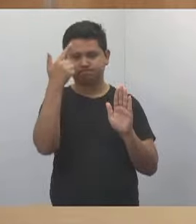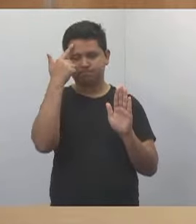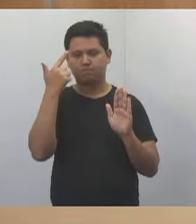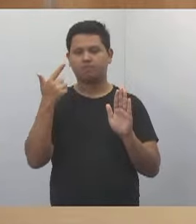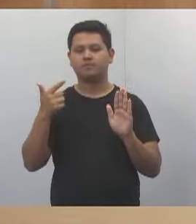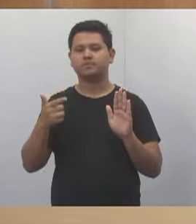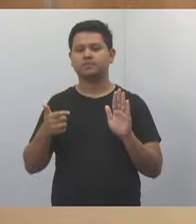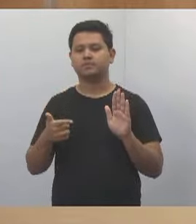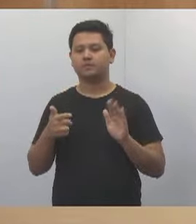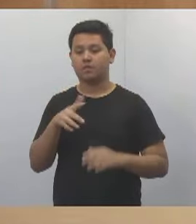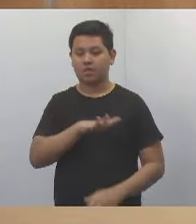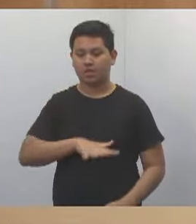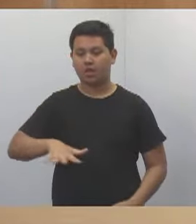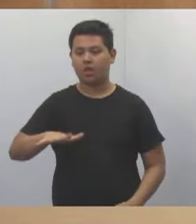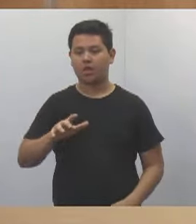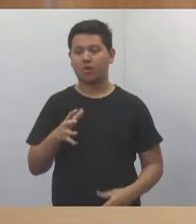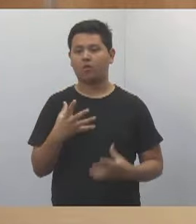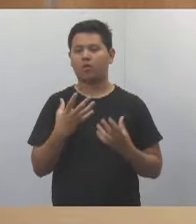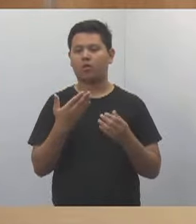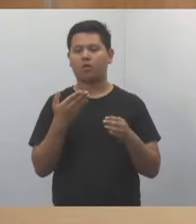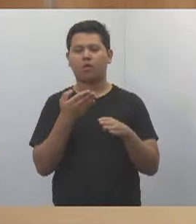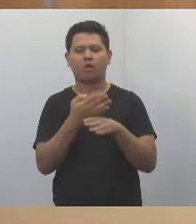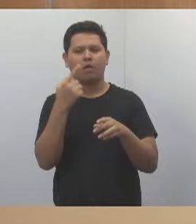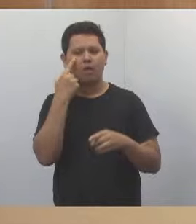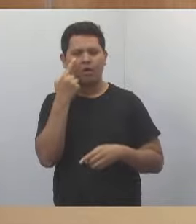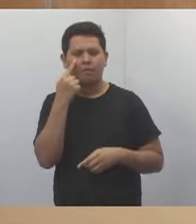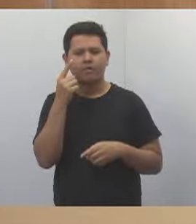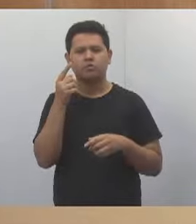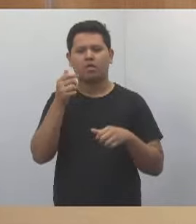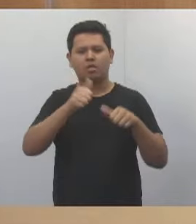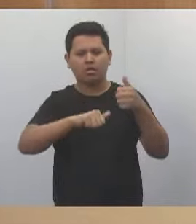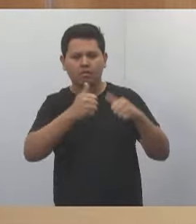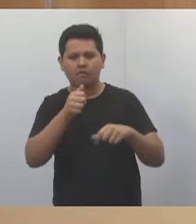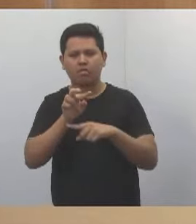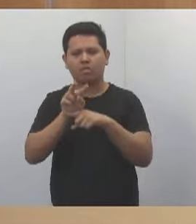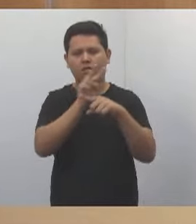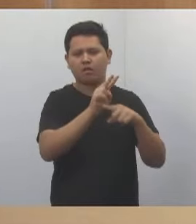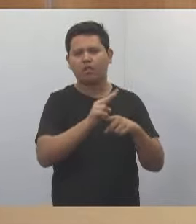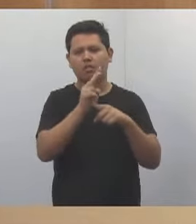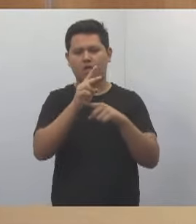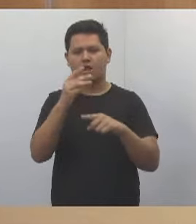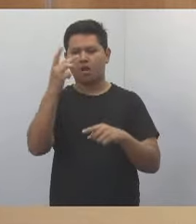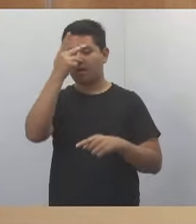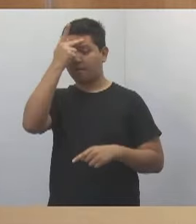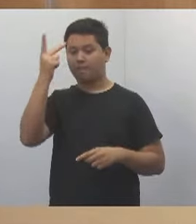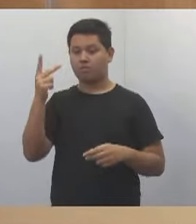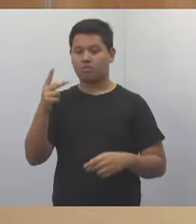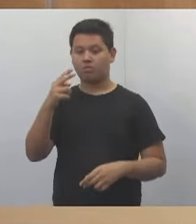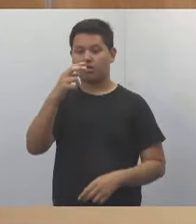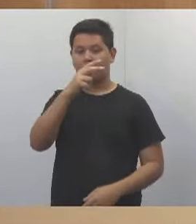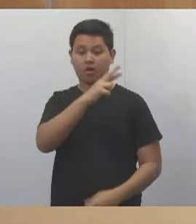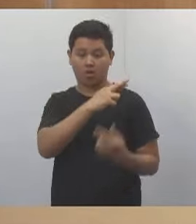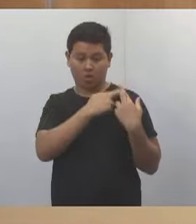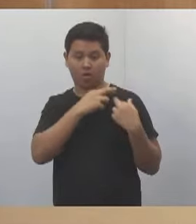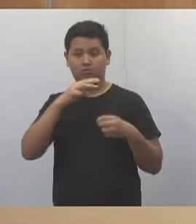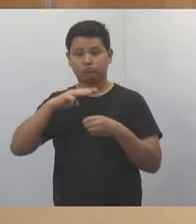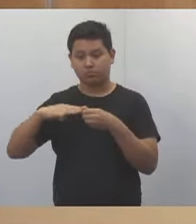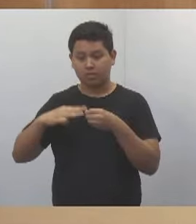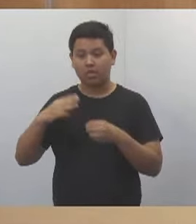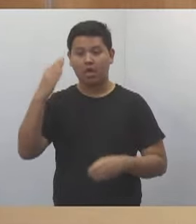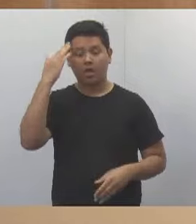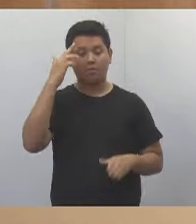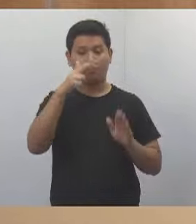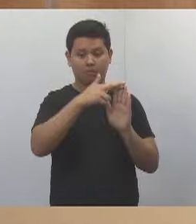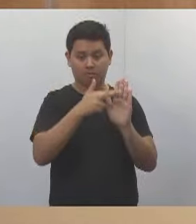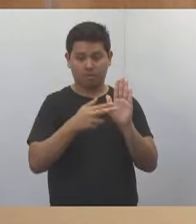local permite uma fiscalização mais efetiva pelos agentes municipais. Sabemos que o Código